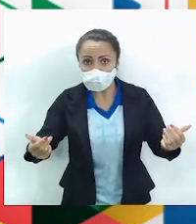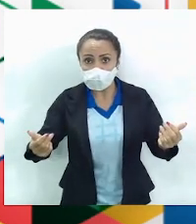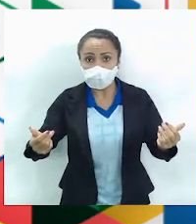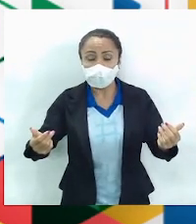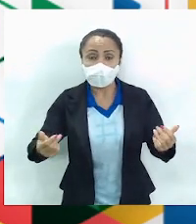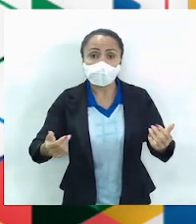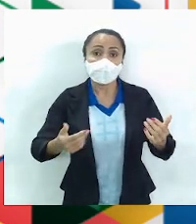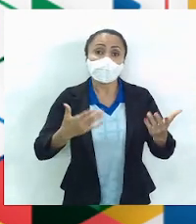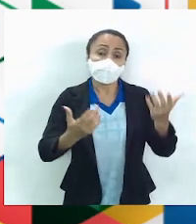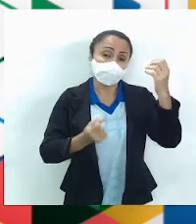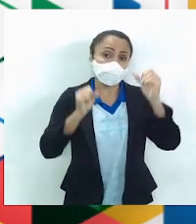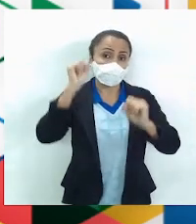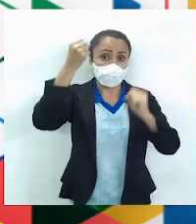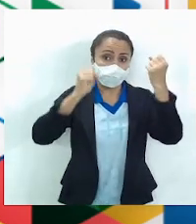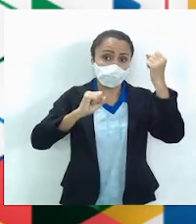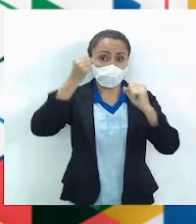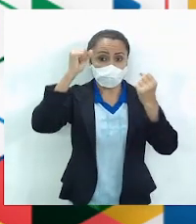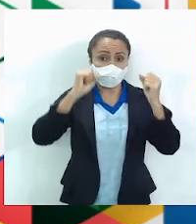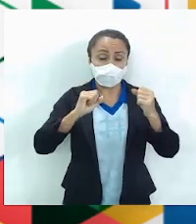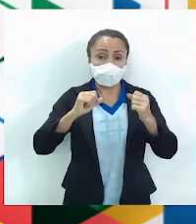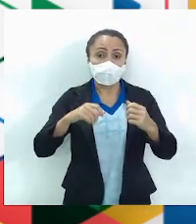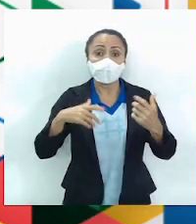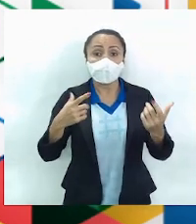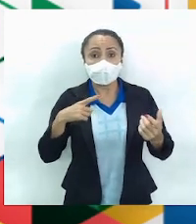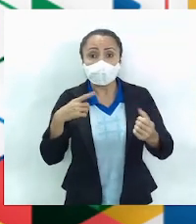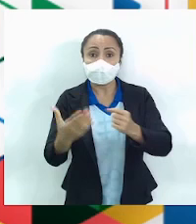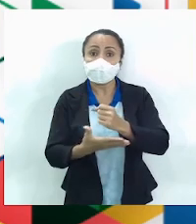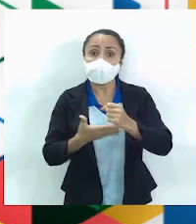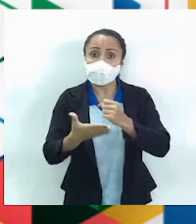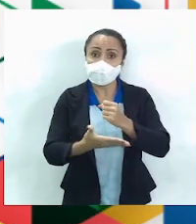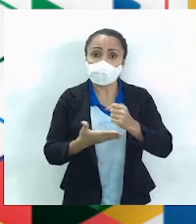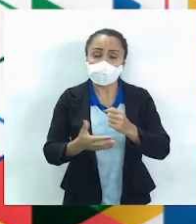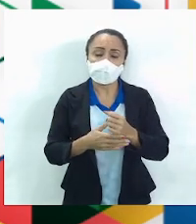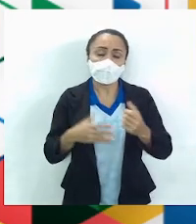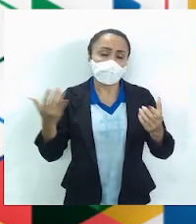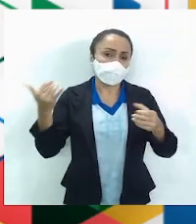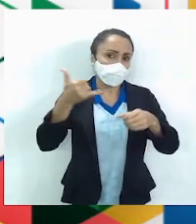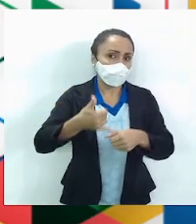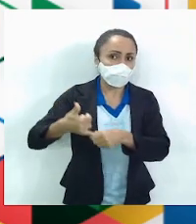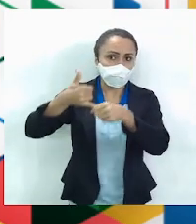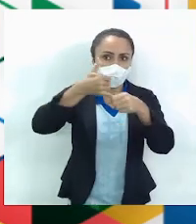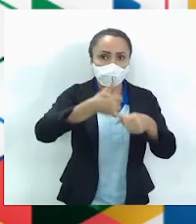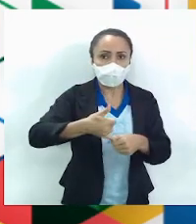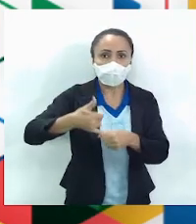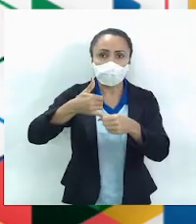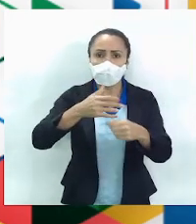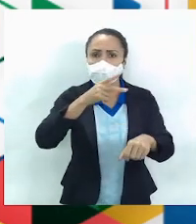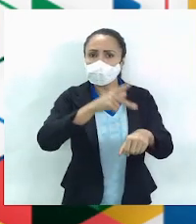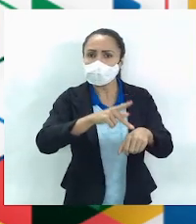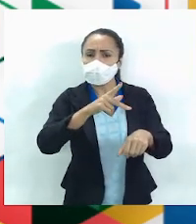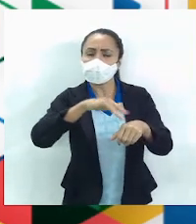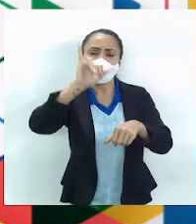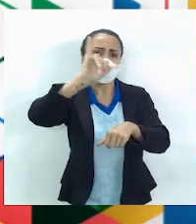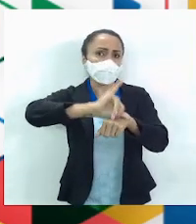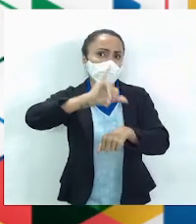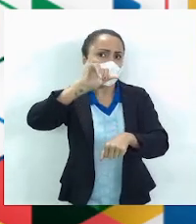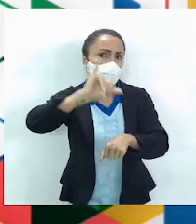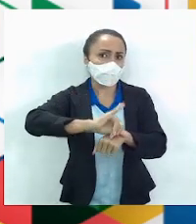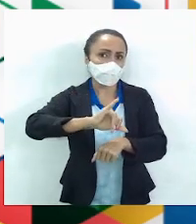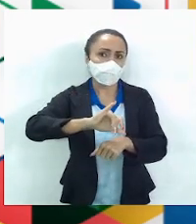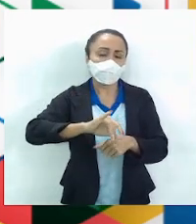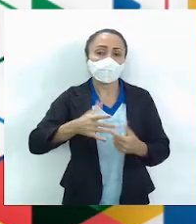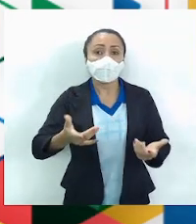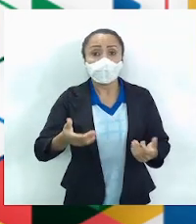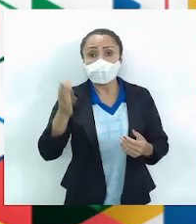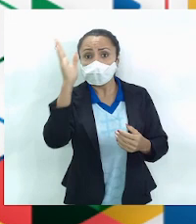E produtos industriais de base, como commodities, petróleo, minério de ferro, no nosso